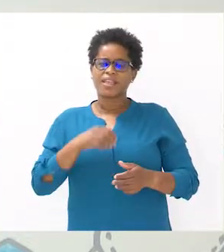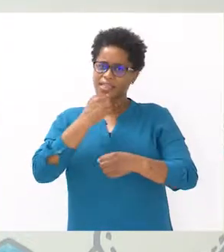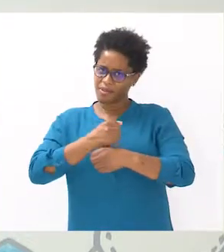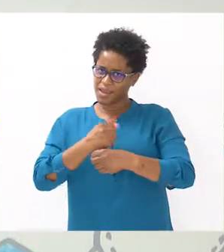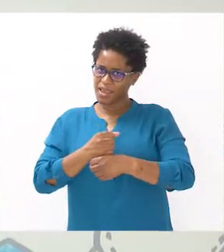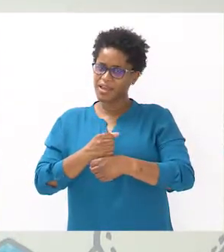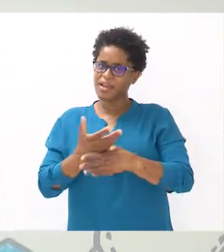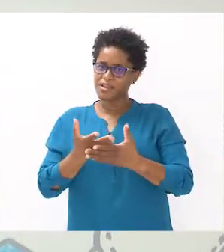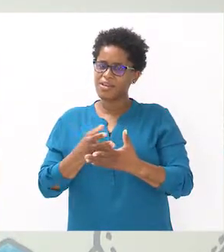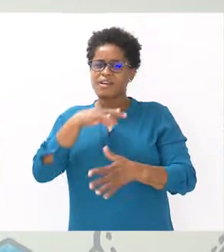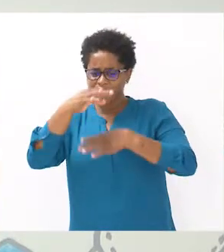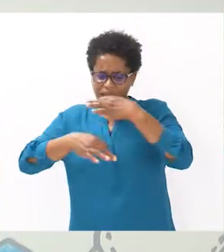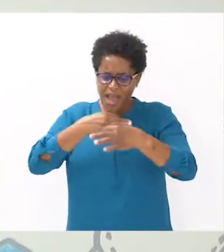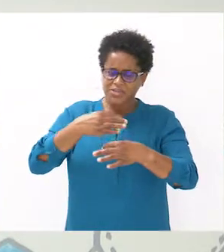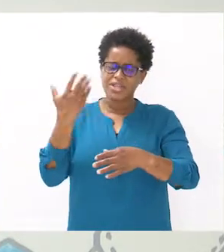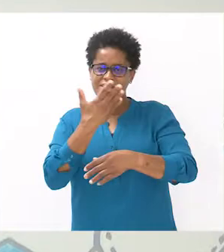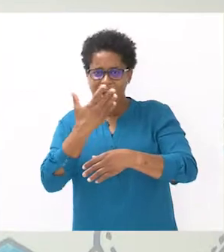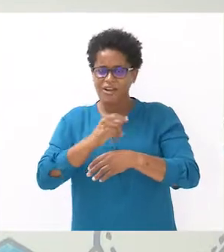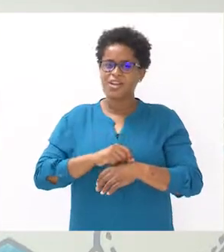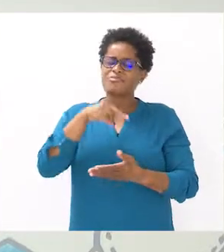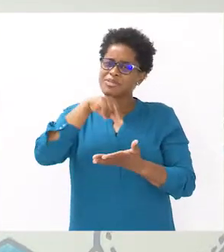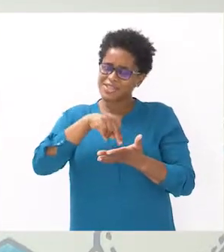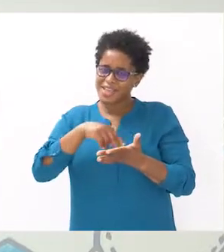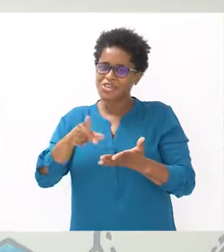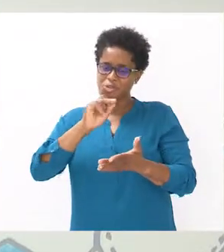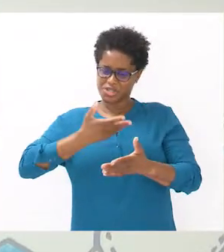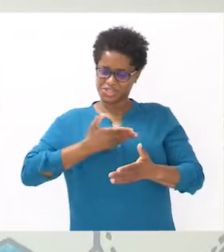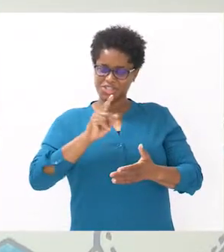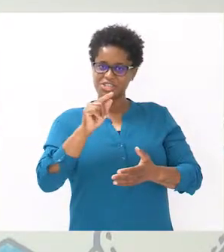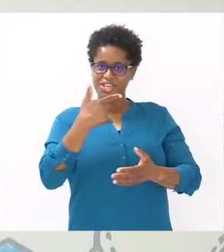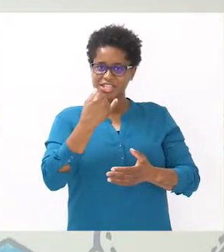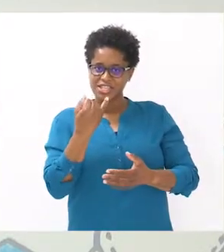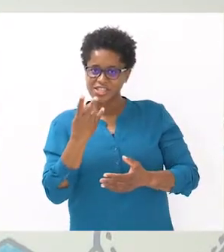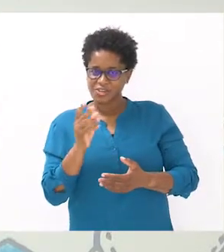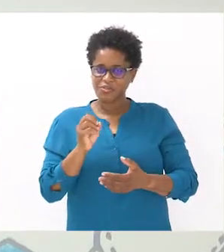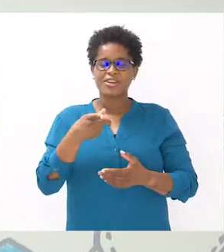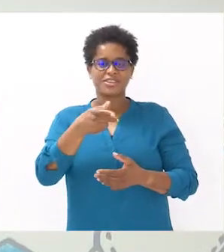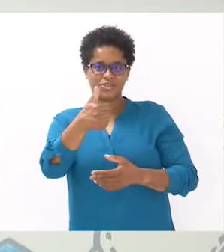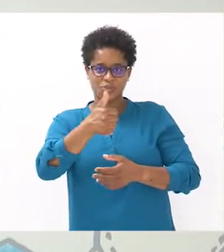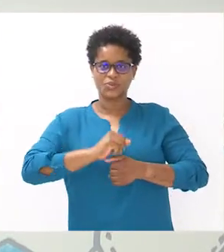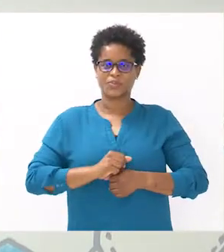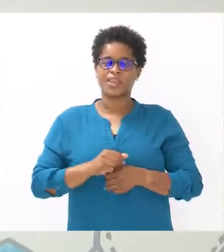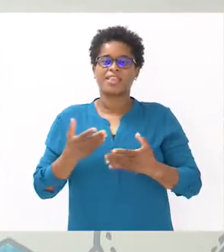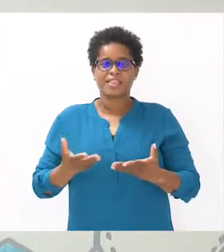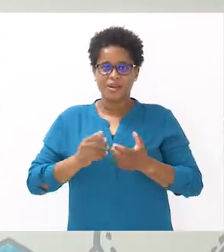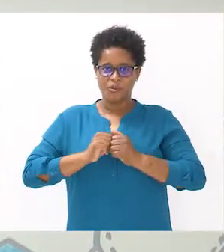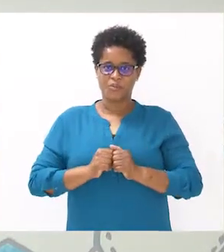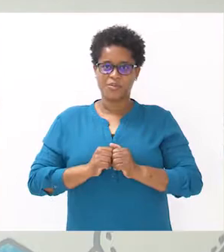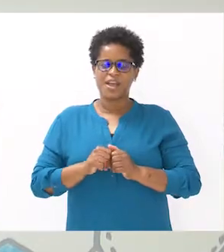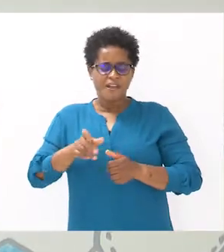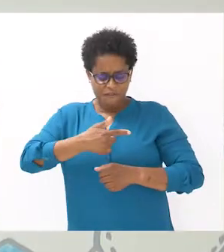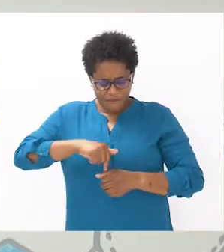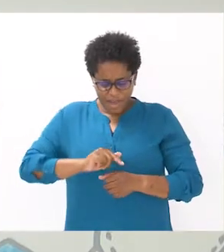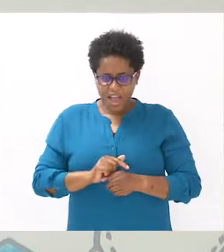Trabalharam, que falaram nas aulas, não é? Presenciais sobre adjetivos? Isso. Então,